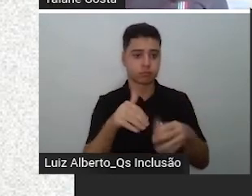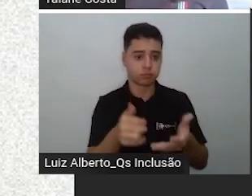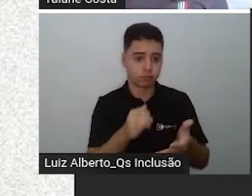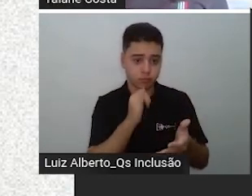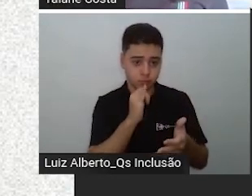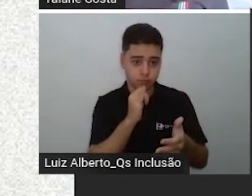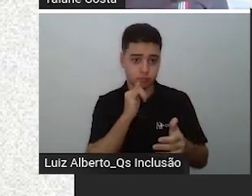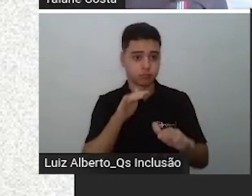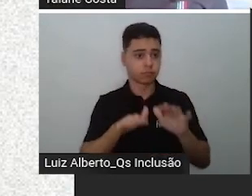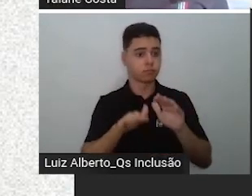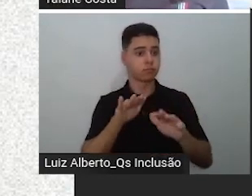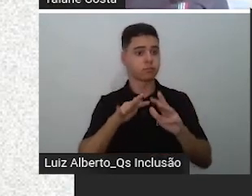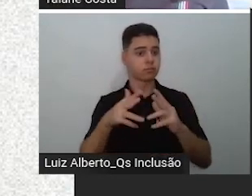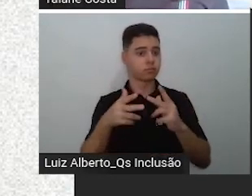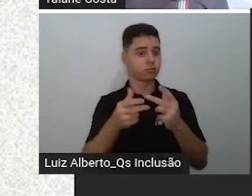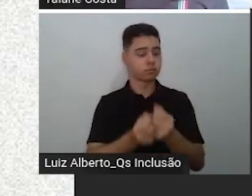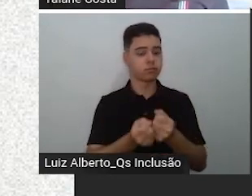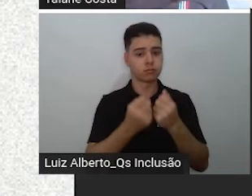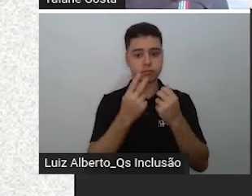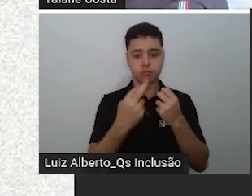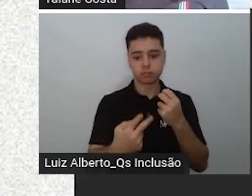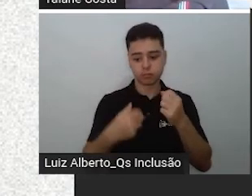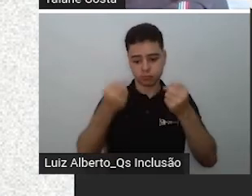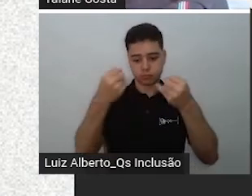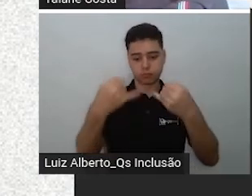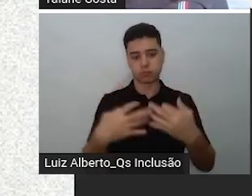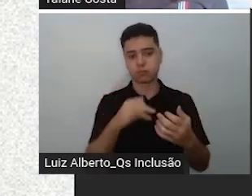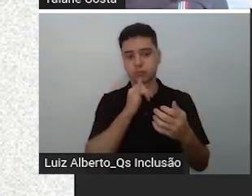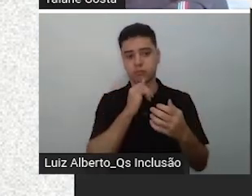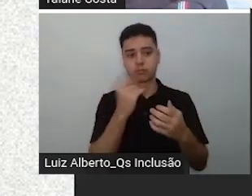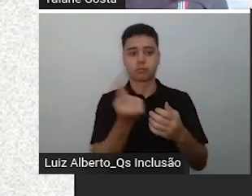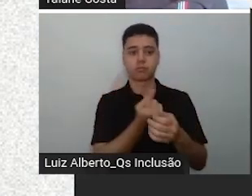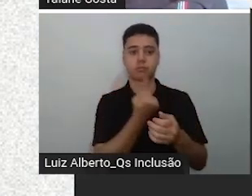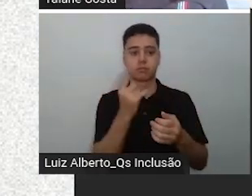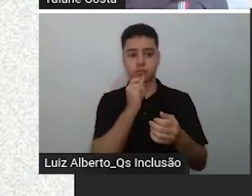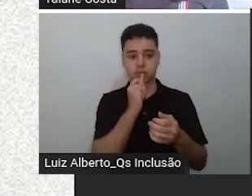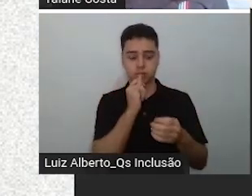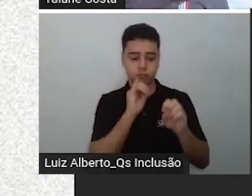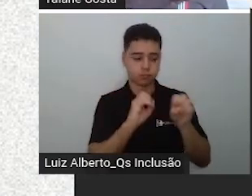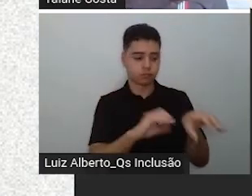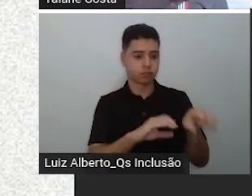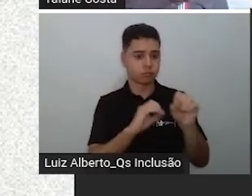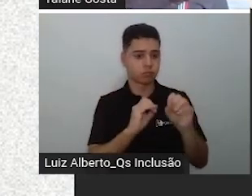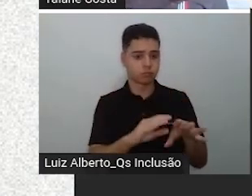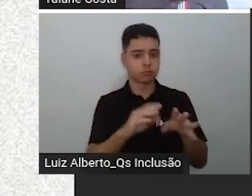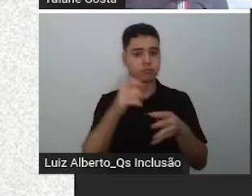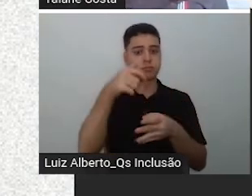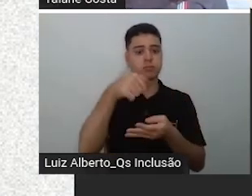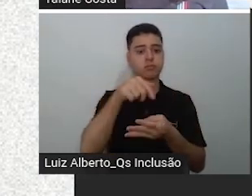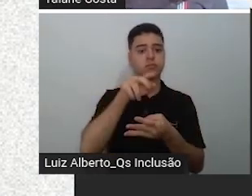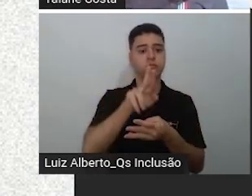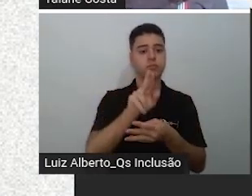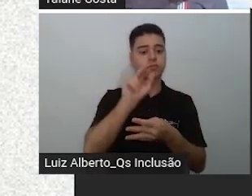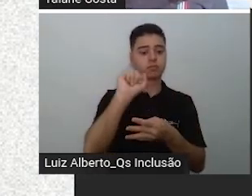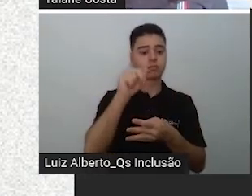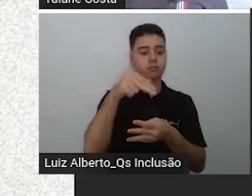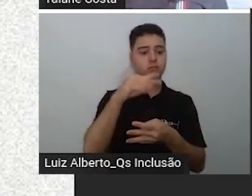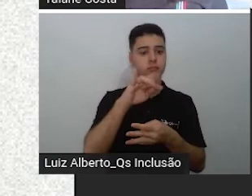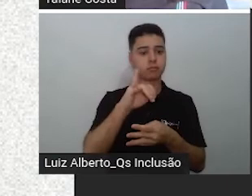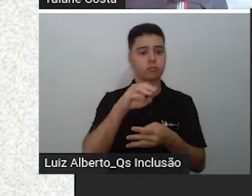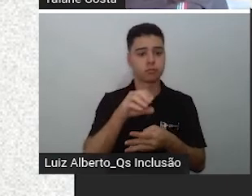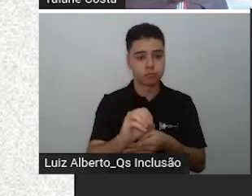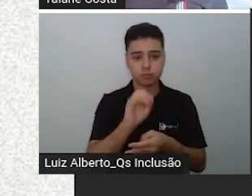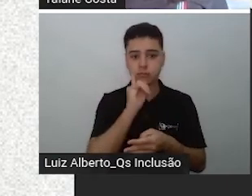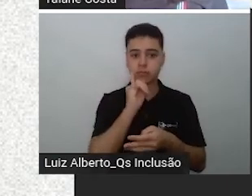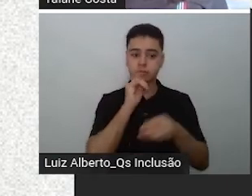vai ser adaptado à linguagem. Então, aí a gente tem um exemplo de educação infantil, mas nessa exposição a gente recebia